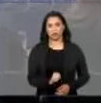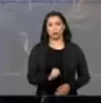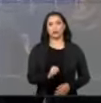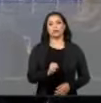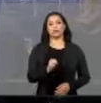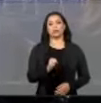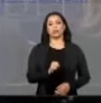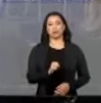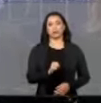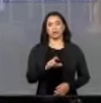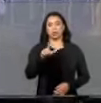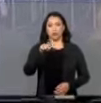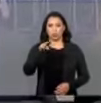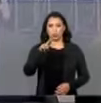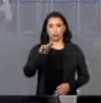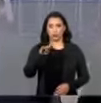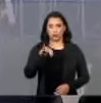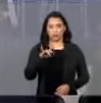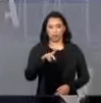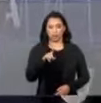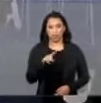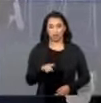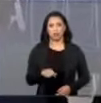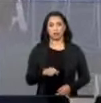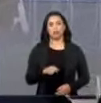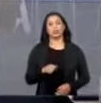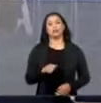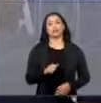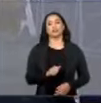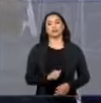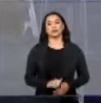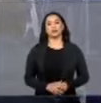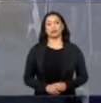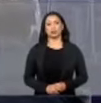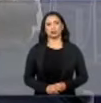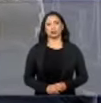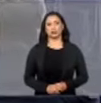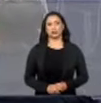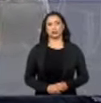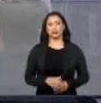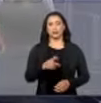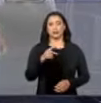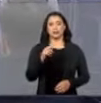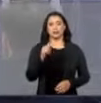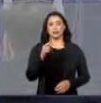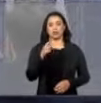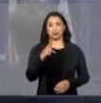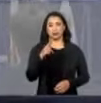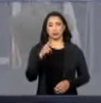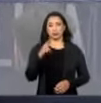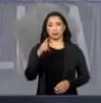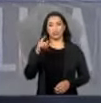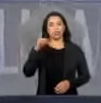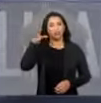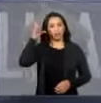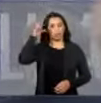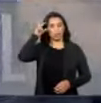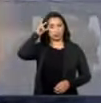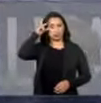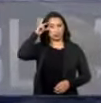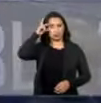Brasil, doutor Luiz Viana, senhor advogado-geral da União, ministro André Mendonça, especialmente